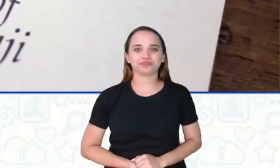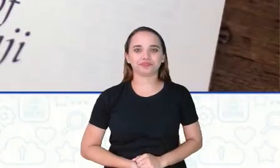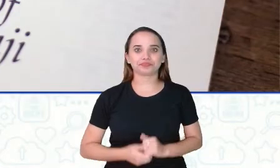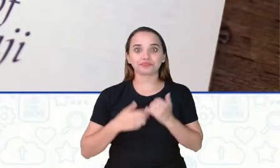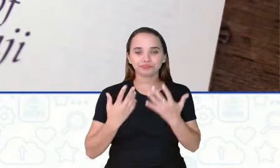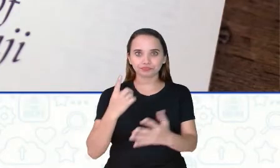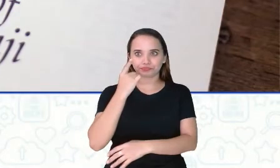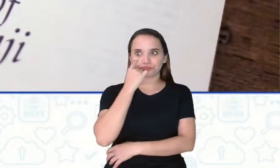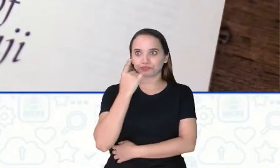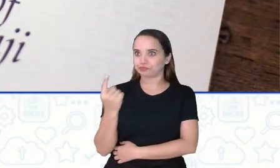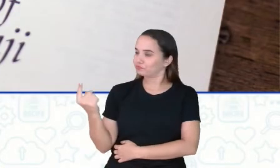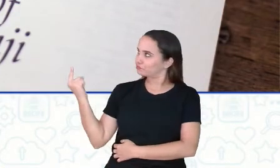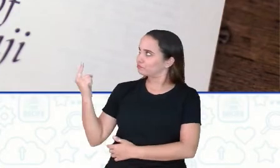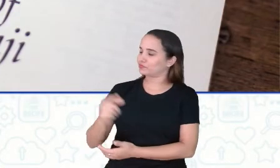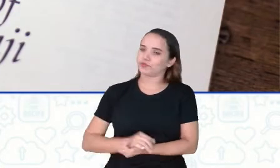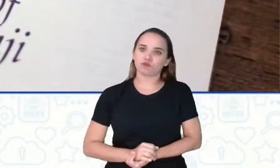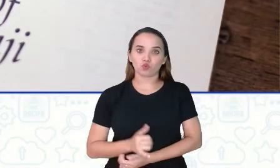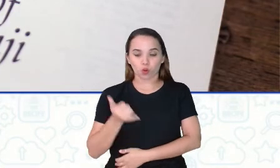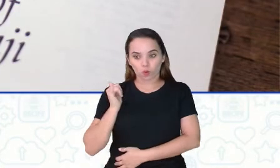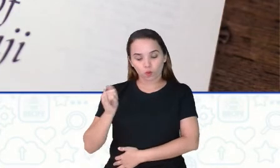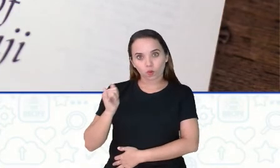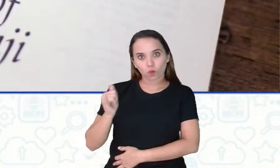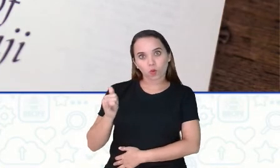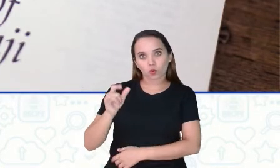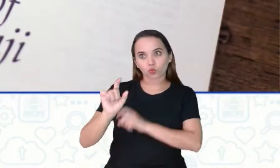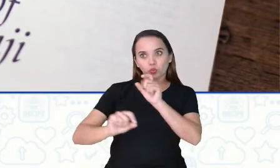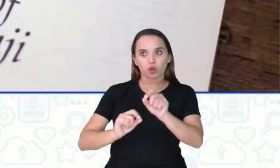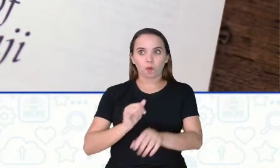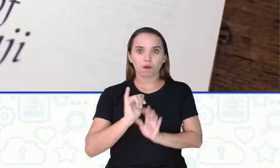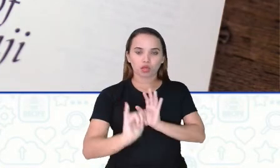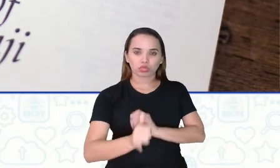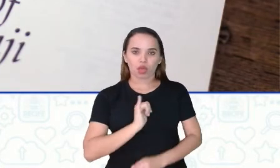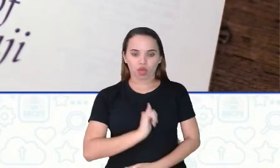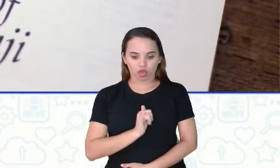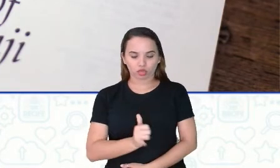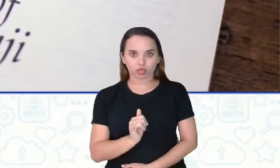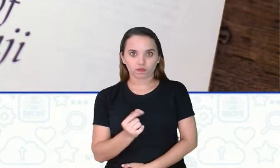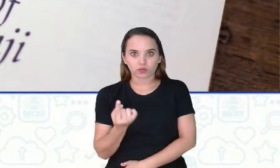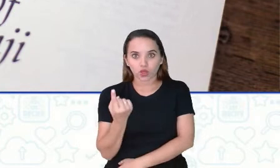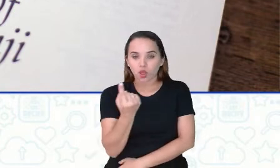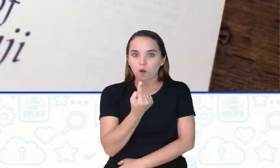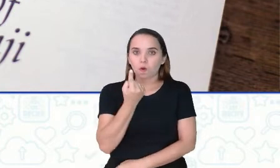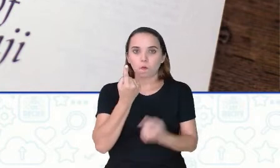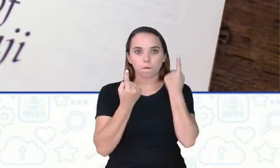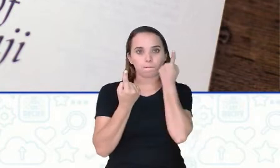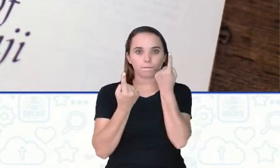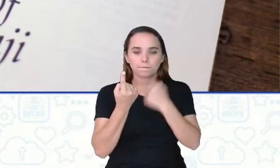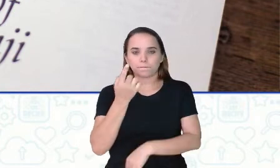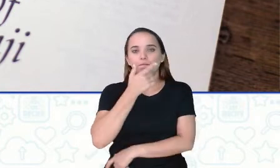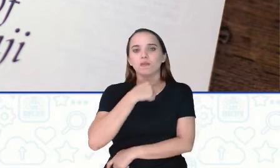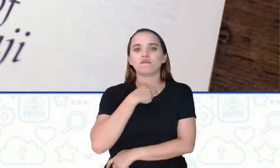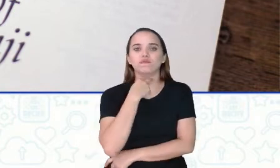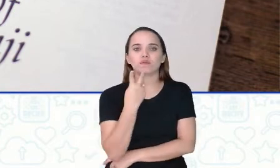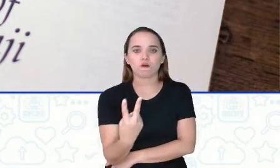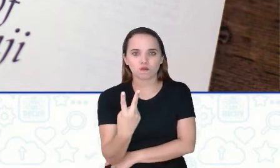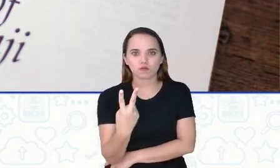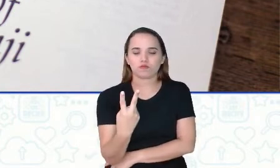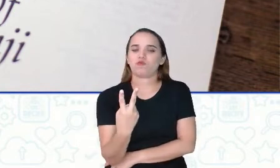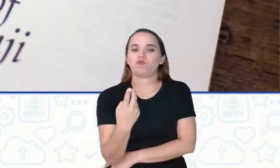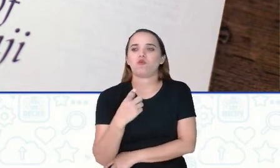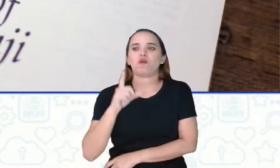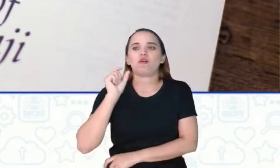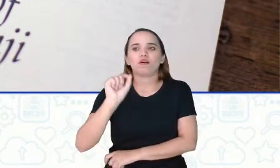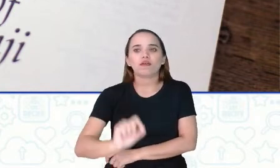Ó, o conto é uma narrativa unívoca, ou seja, uma única voz. Univalente constitui